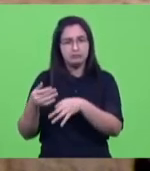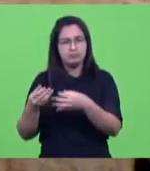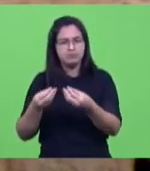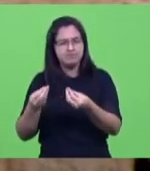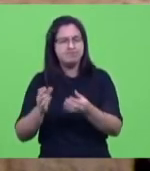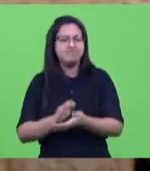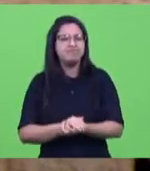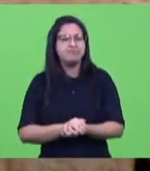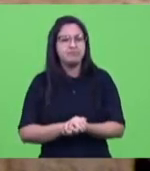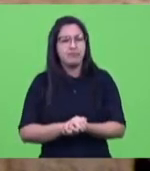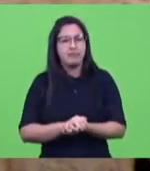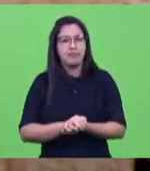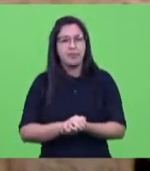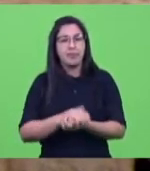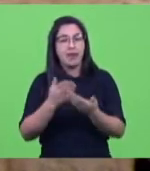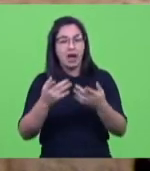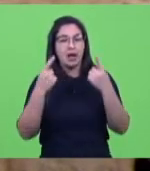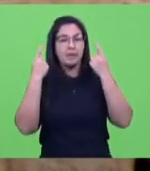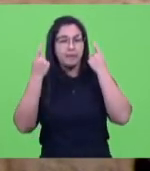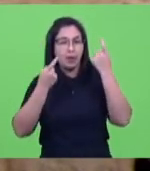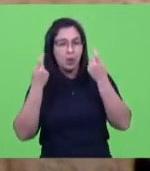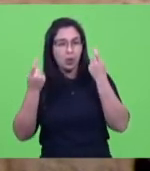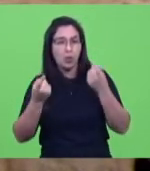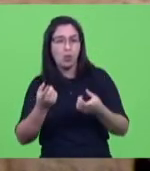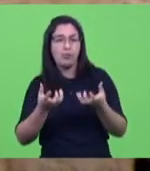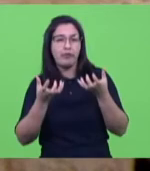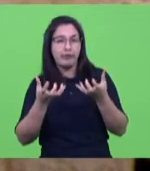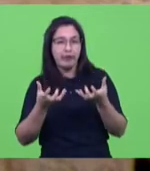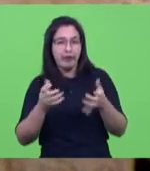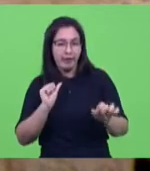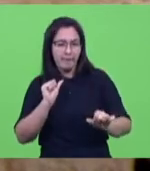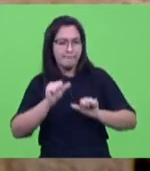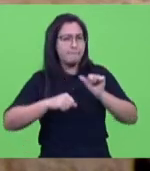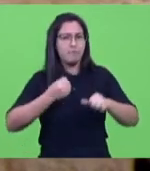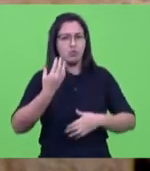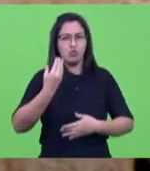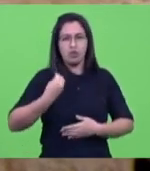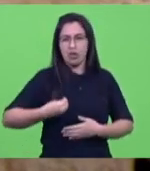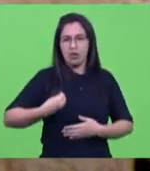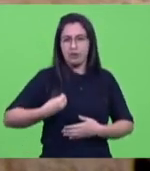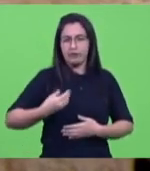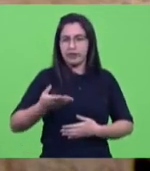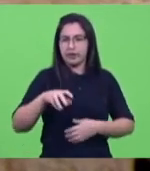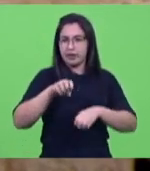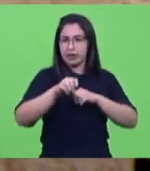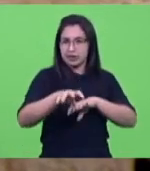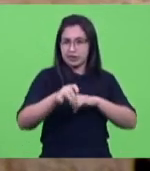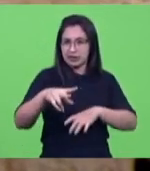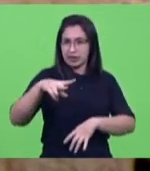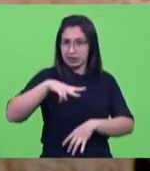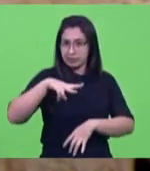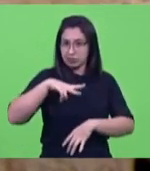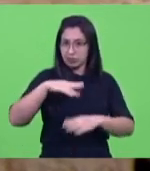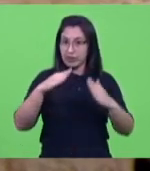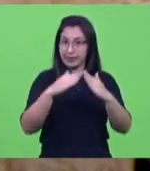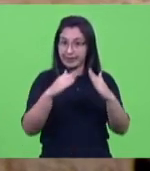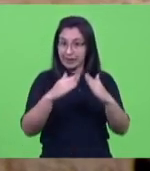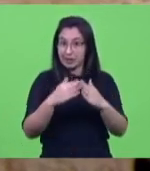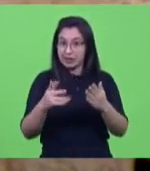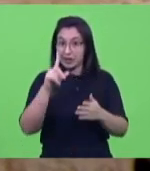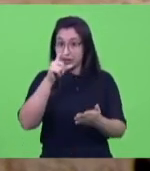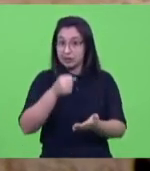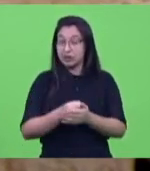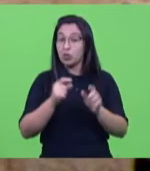fazer educação domiciliar, aquele pai que muda sua vida para fazer educação domiciliar, é um pai que decidiu mudar toda